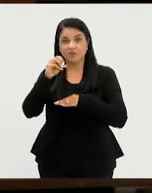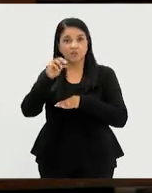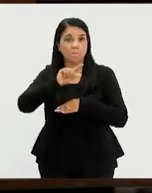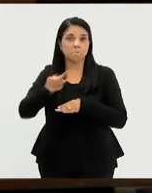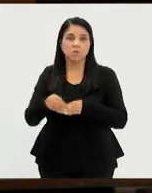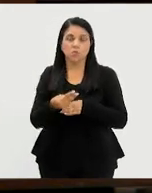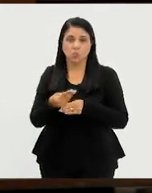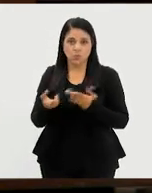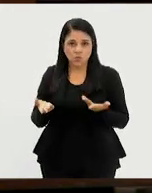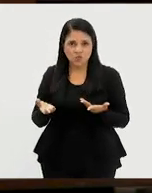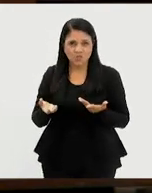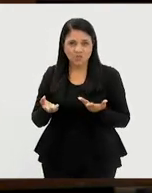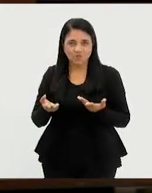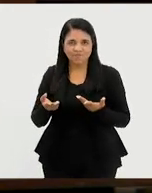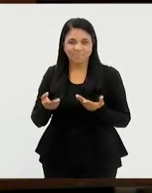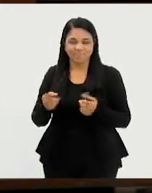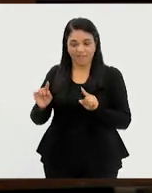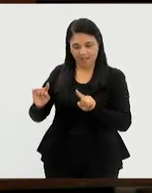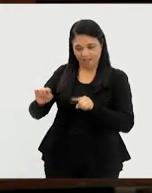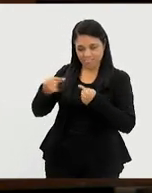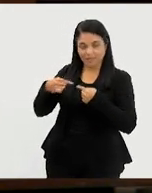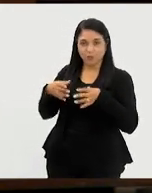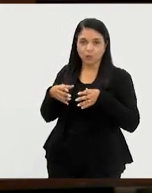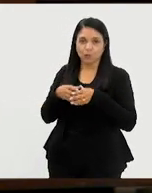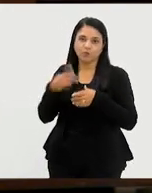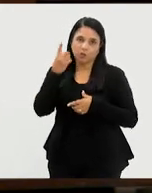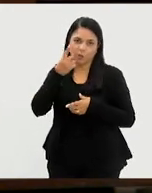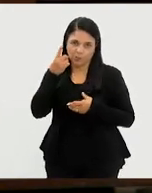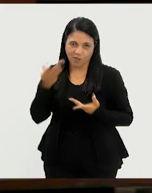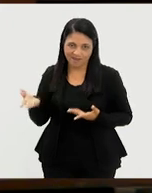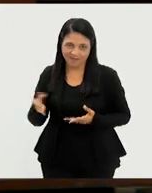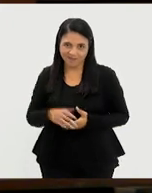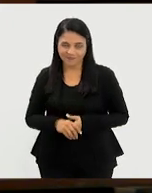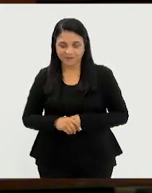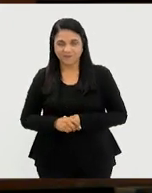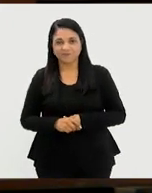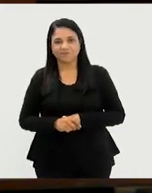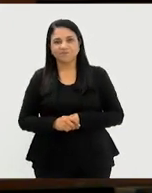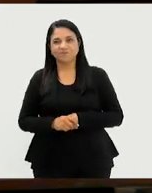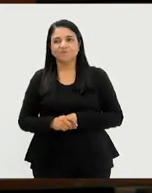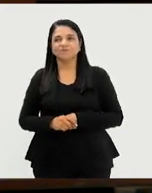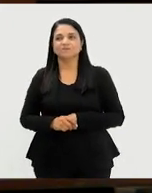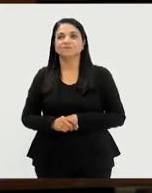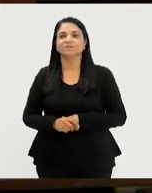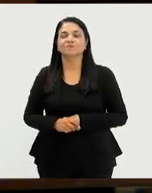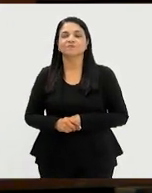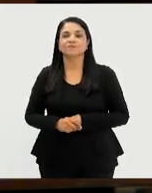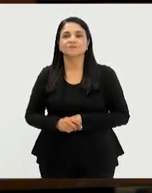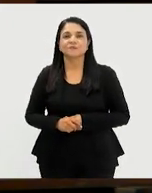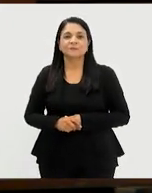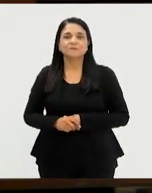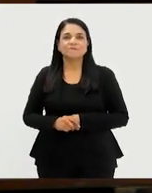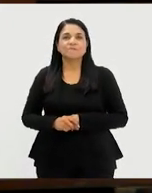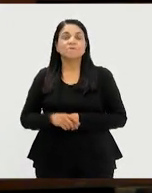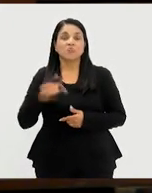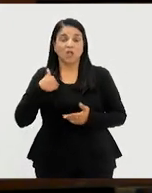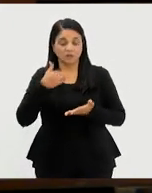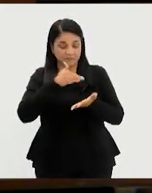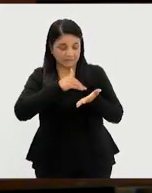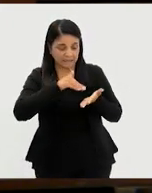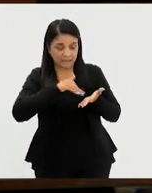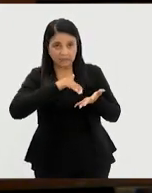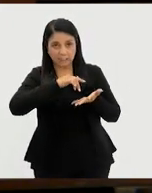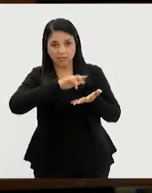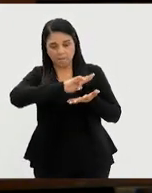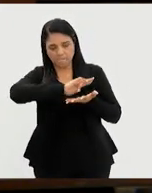do Eduardo pais que vive nos atacar para concluir Presidente eu queria eu falo eu falo das secretarias e dou